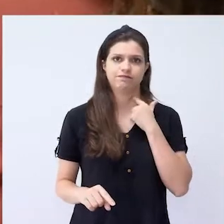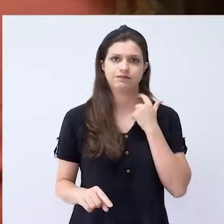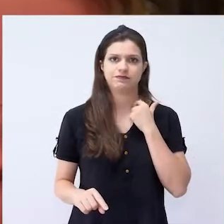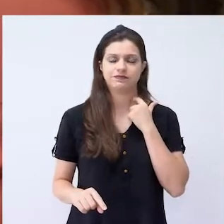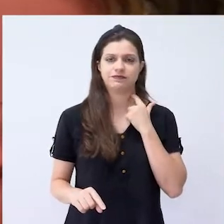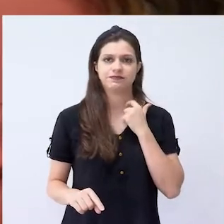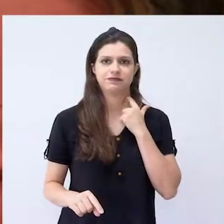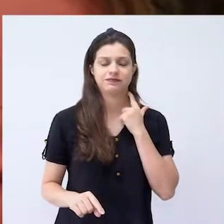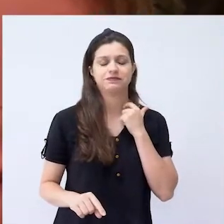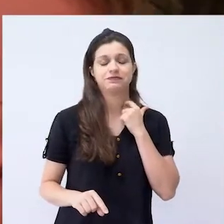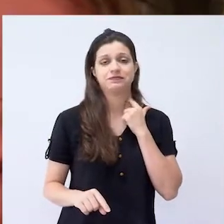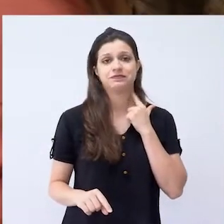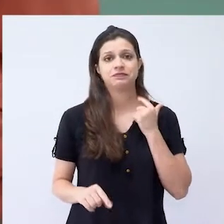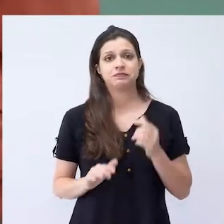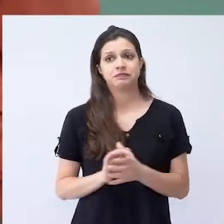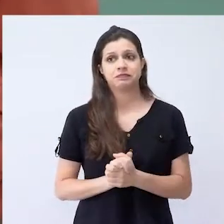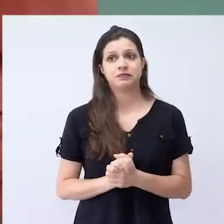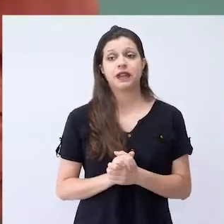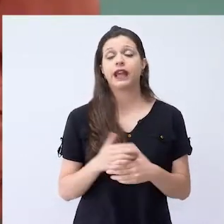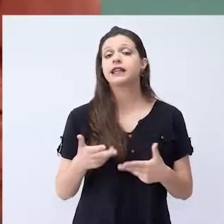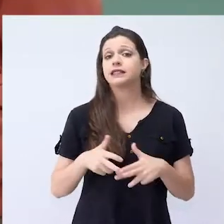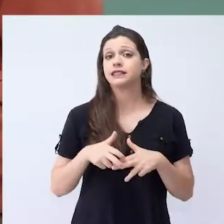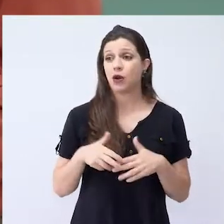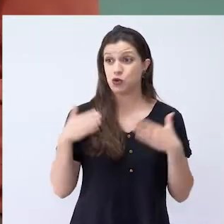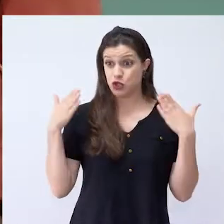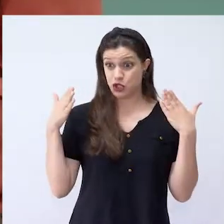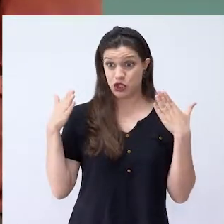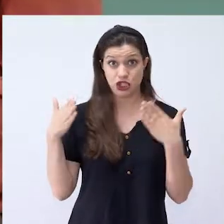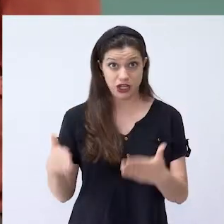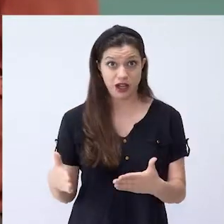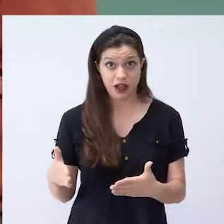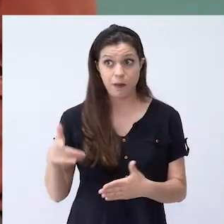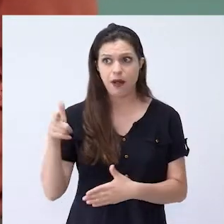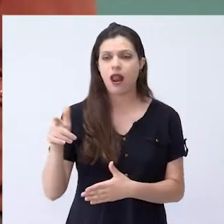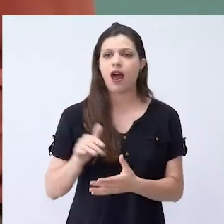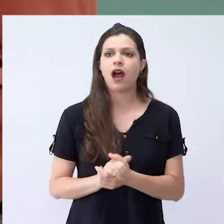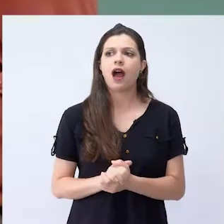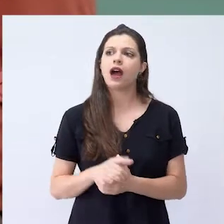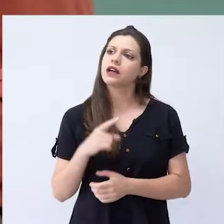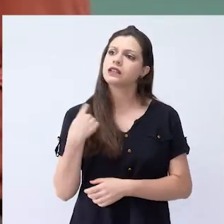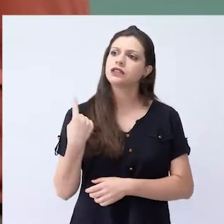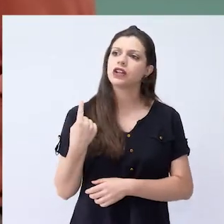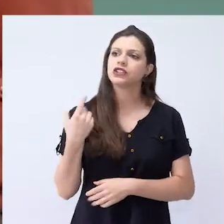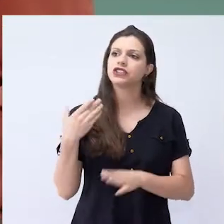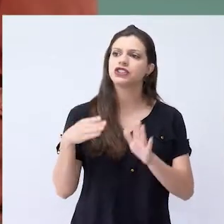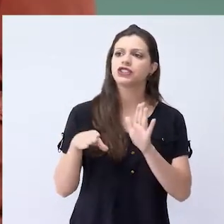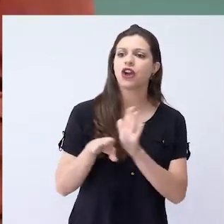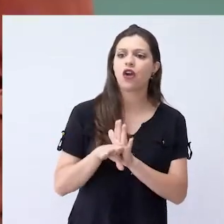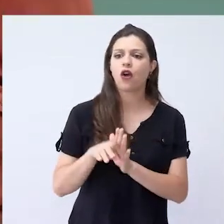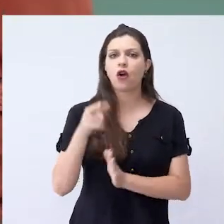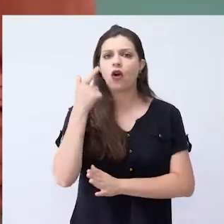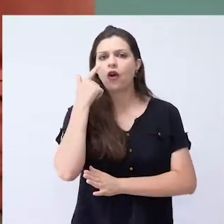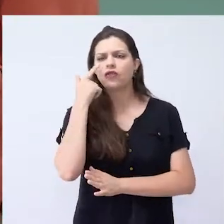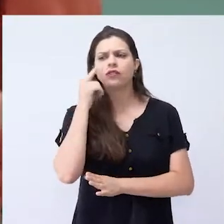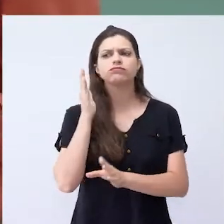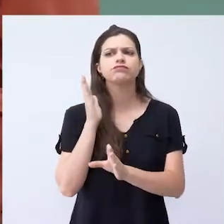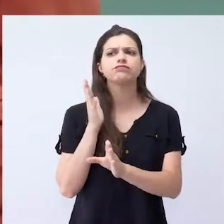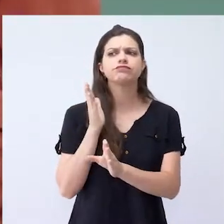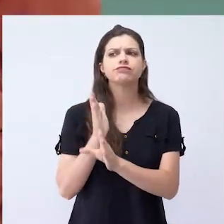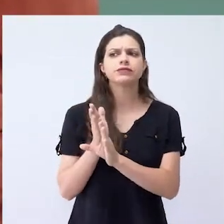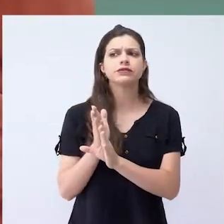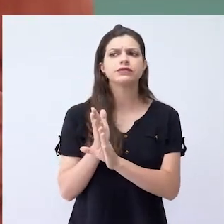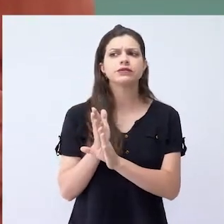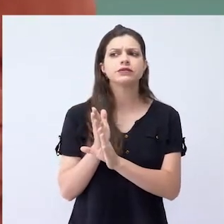né? Não era para ele estar ali de jeito nenhum. Não era para ele estar ali. Quando nós chegamos lá, que a gente ficou ali como se fôssemos clientes, né,